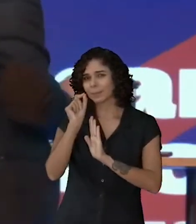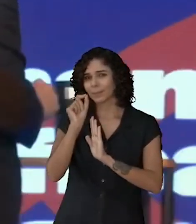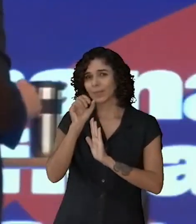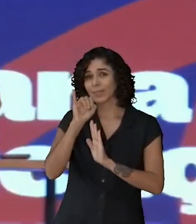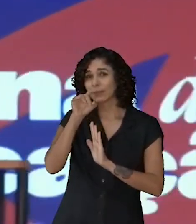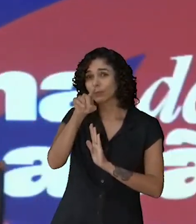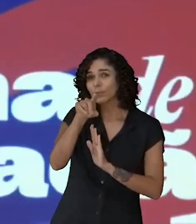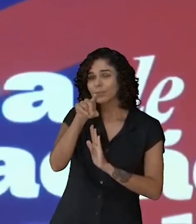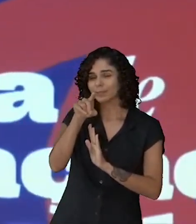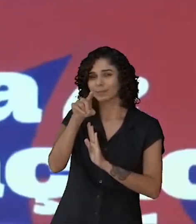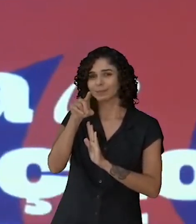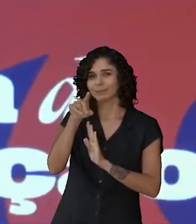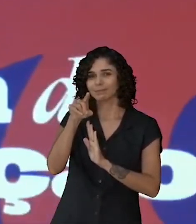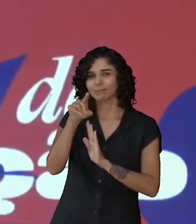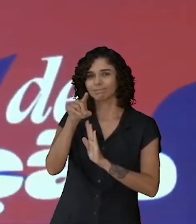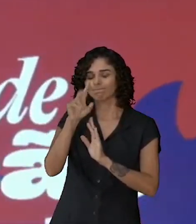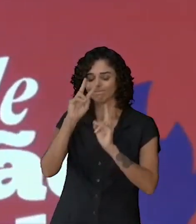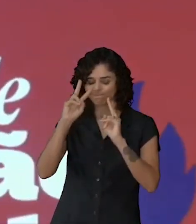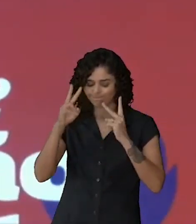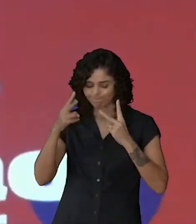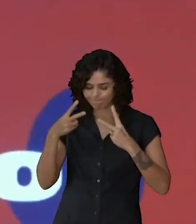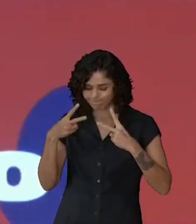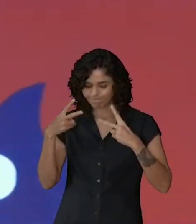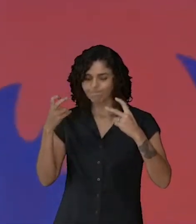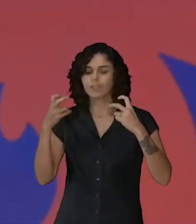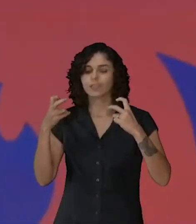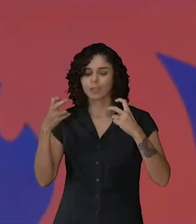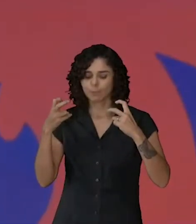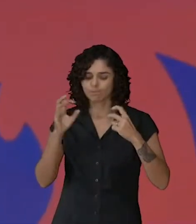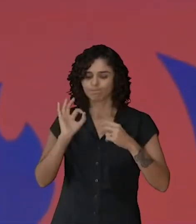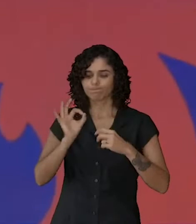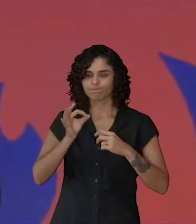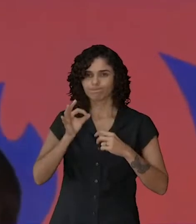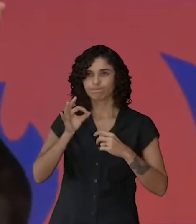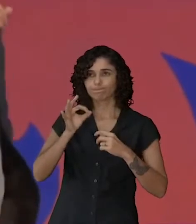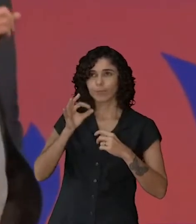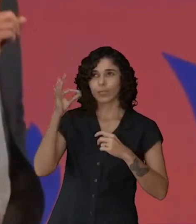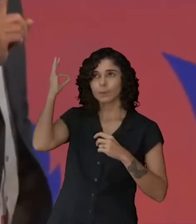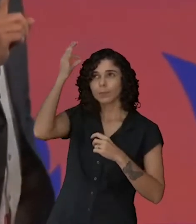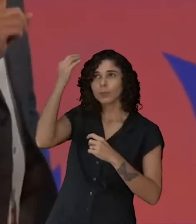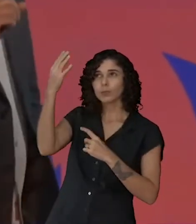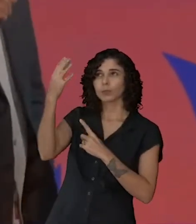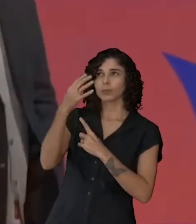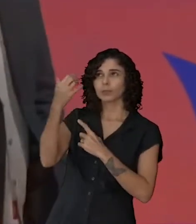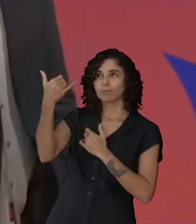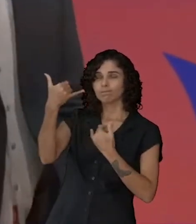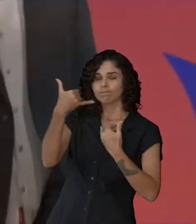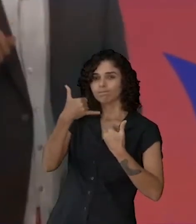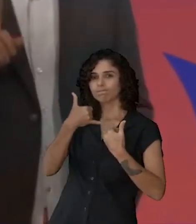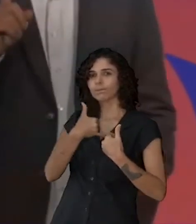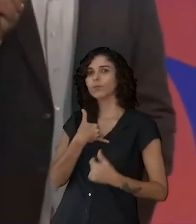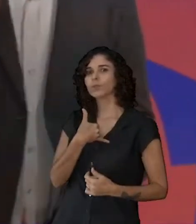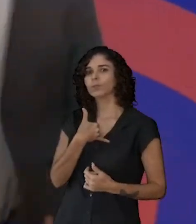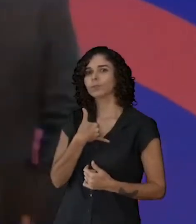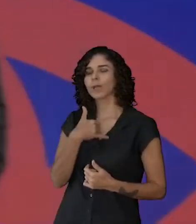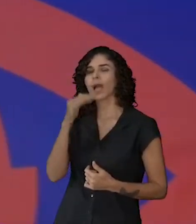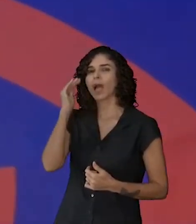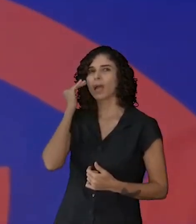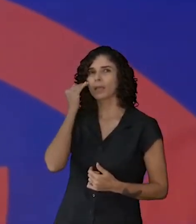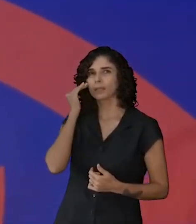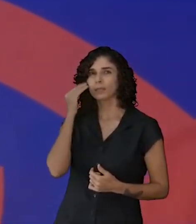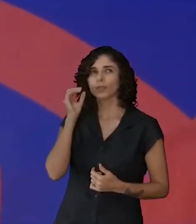reconhece e movido pelo Espírito Santo de Deus entende que só pode viver